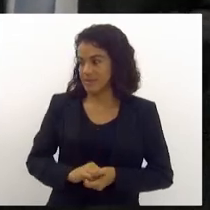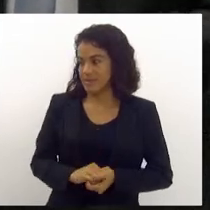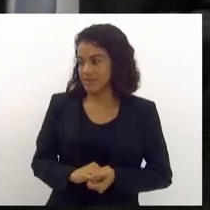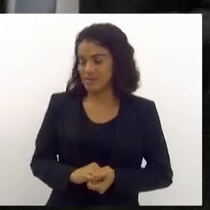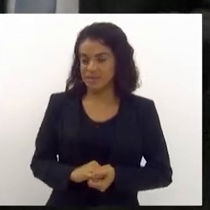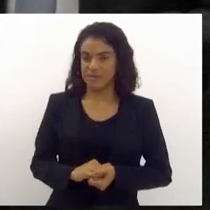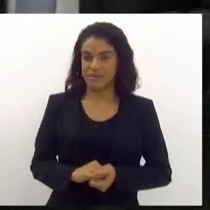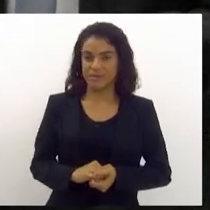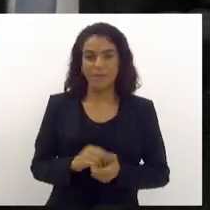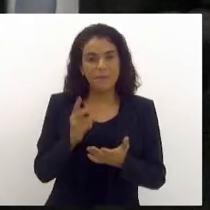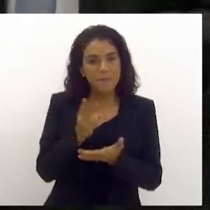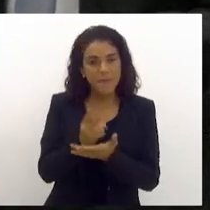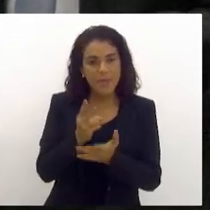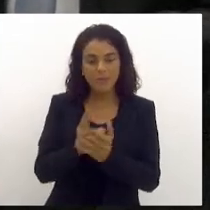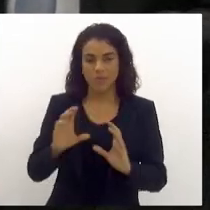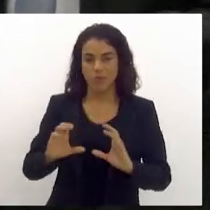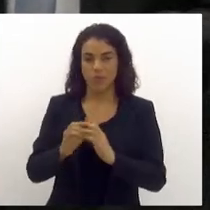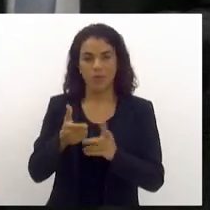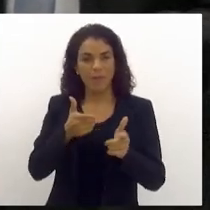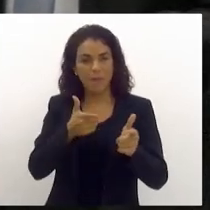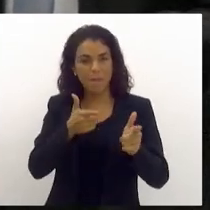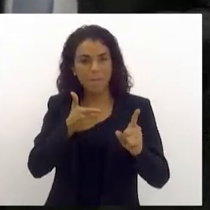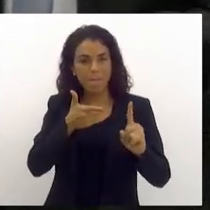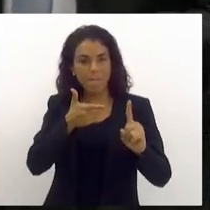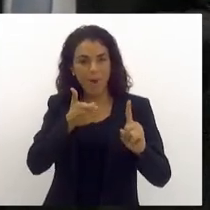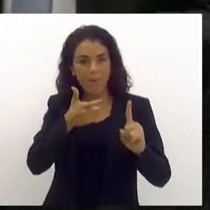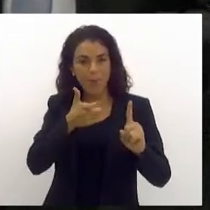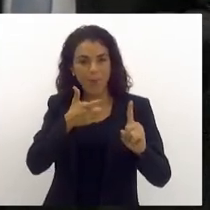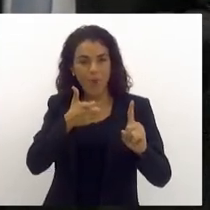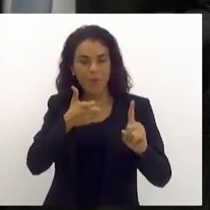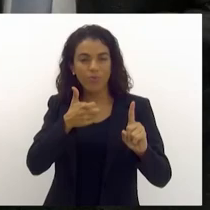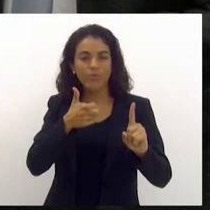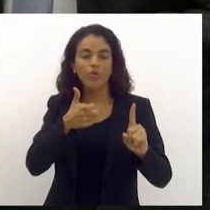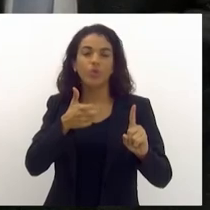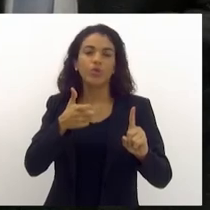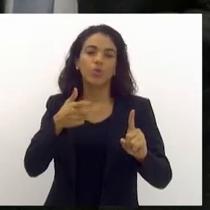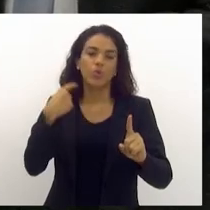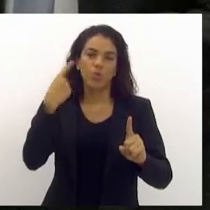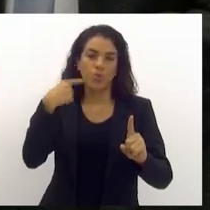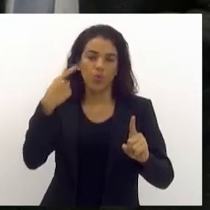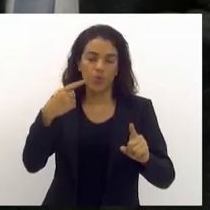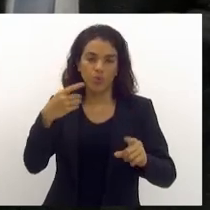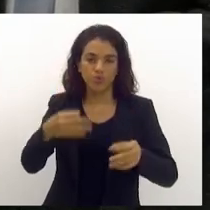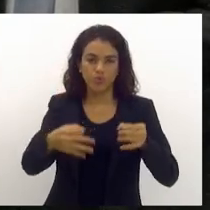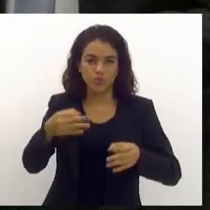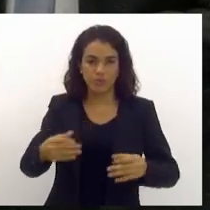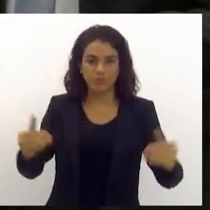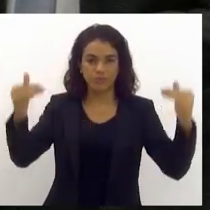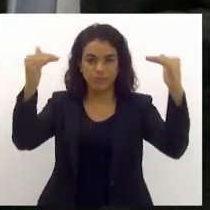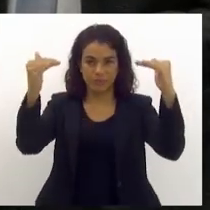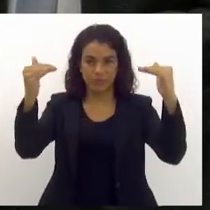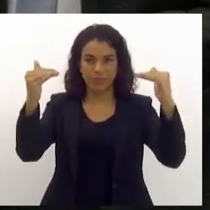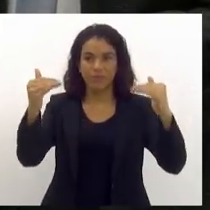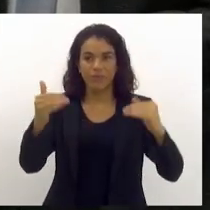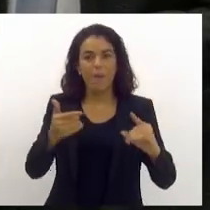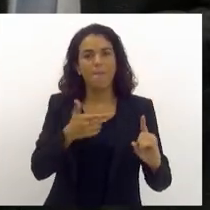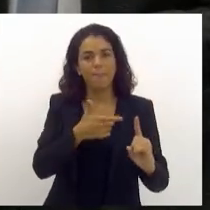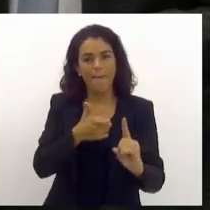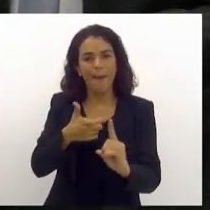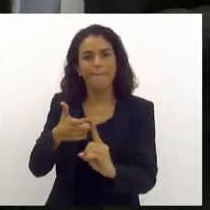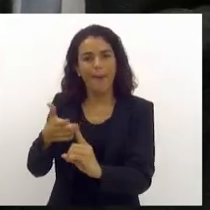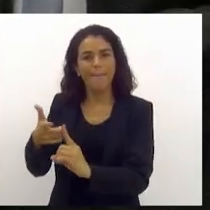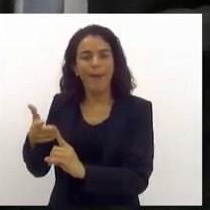do mesmo grupo que deu tiro no desembargador Paulo Rangel. Ainda bem que ele é bom, meu irmão. O cara pegou e meteu bala nos